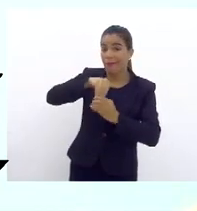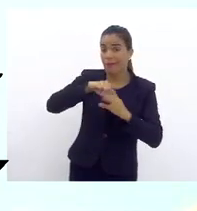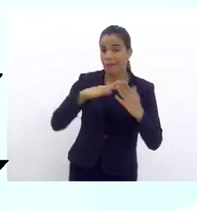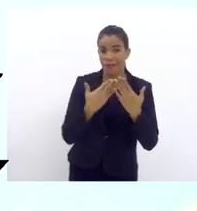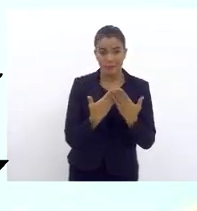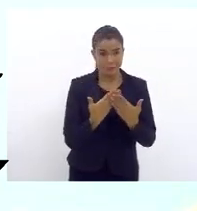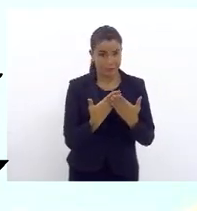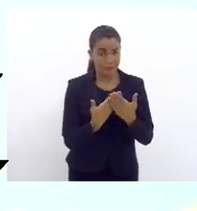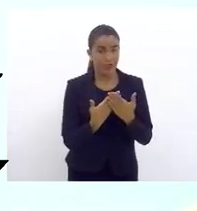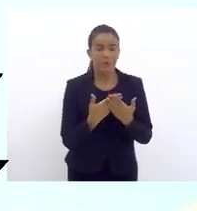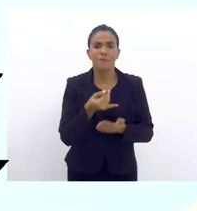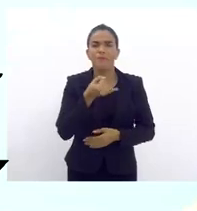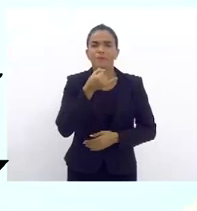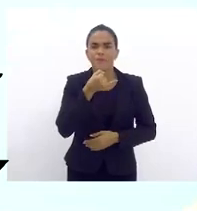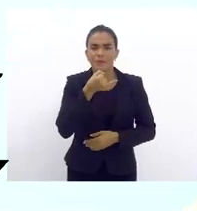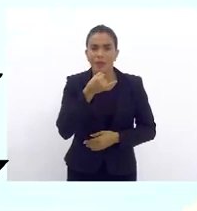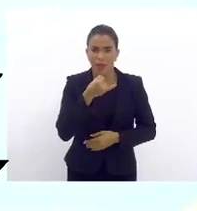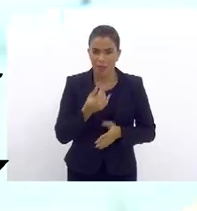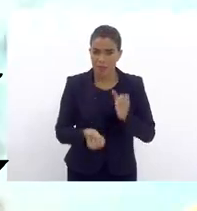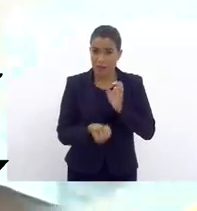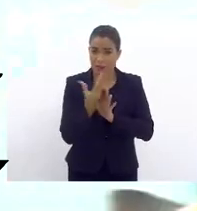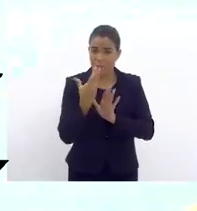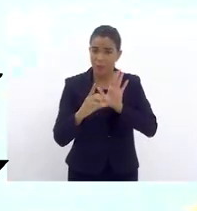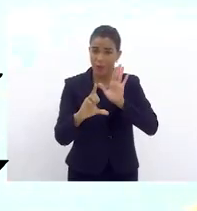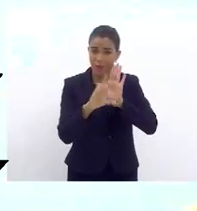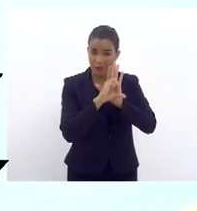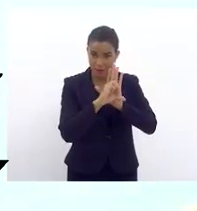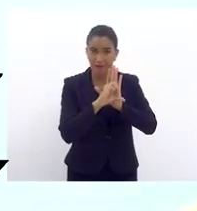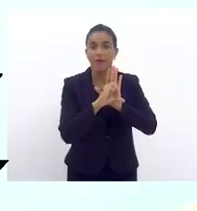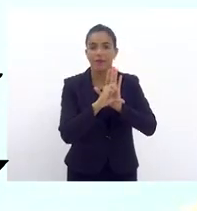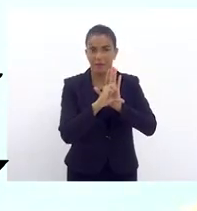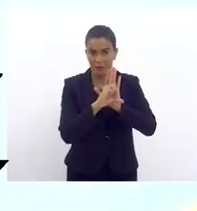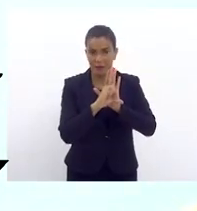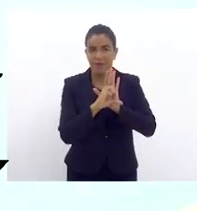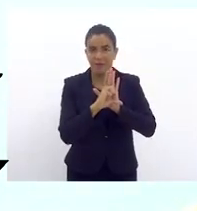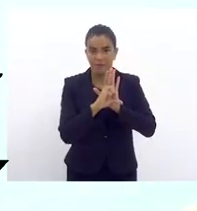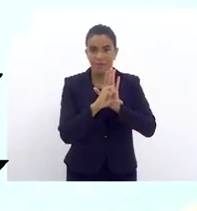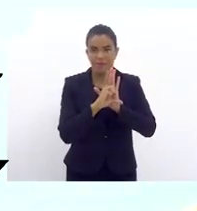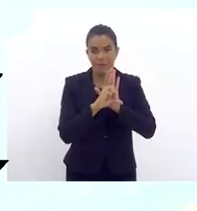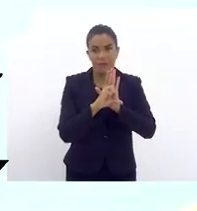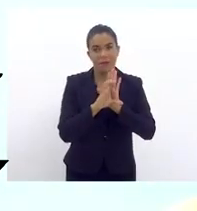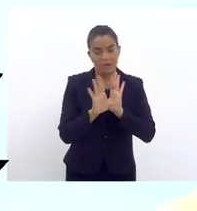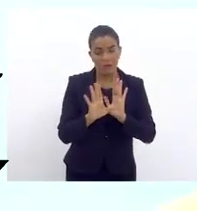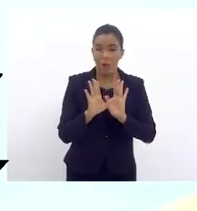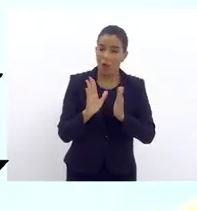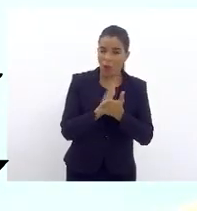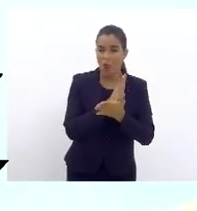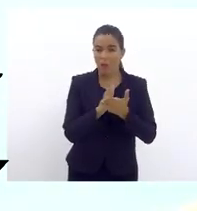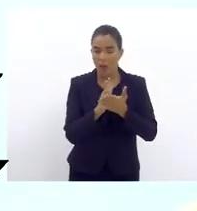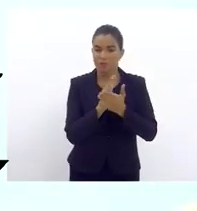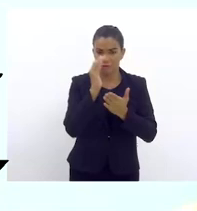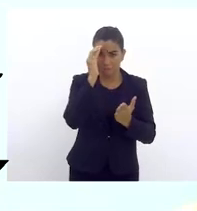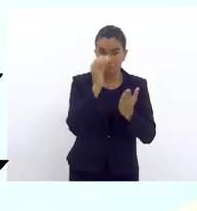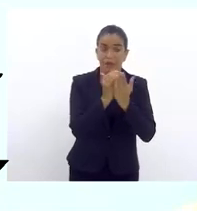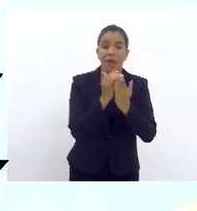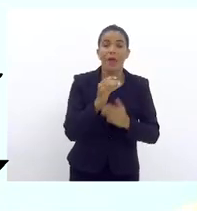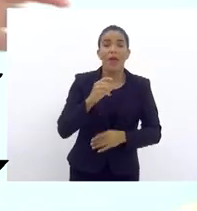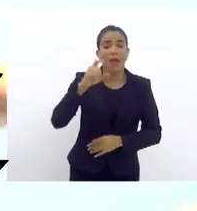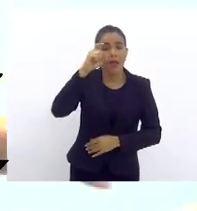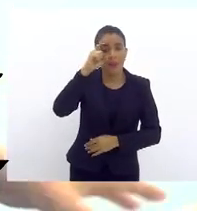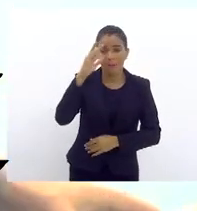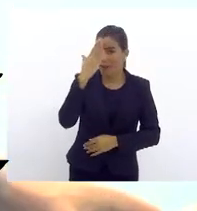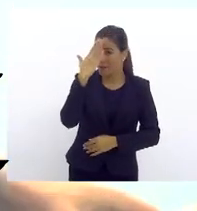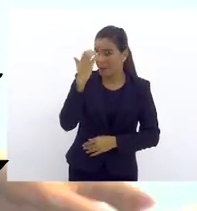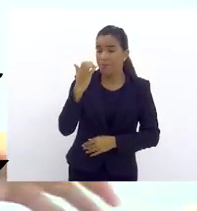nós por exemplo fizemos uma lei estamos no cumpras alguns poucos casos estão sendo cumpridos que é Maria da Penha nas